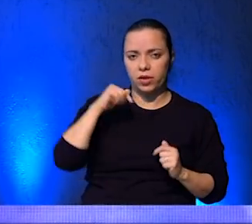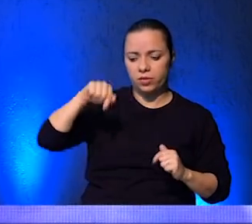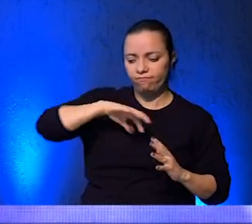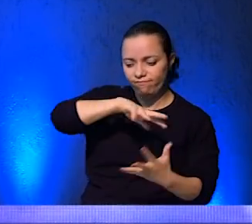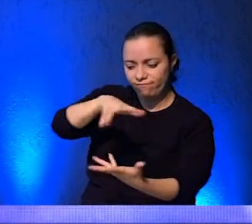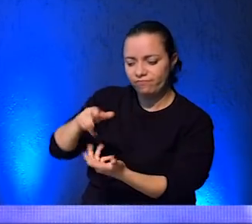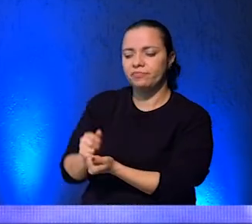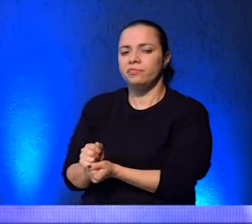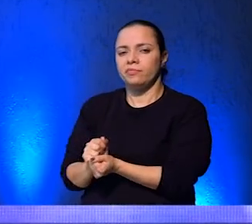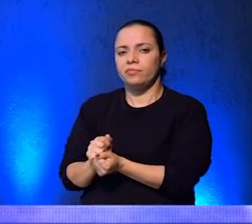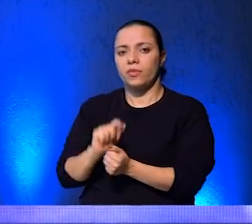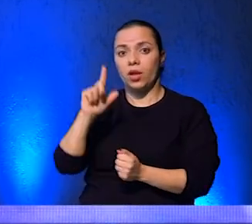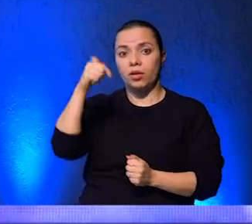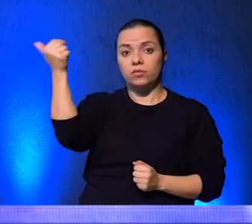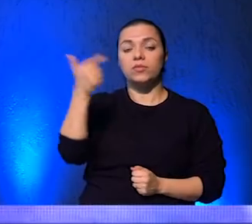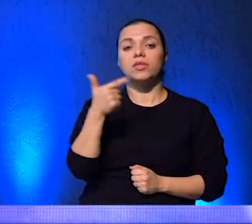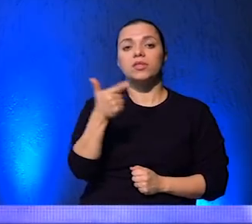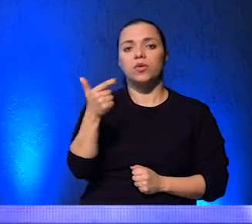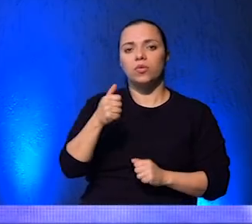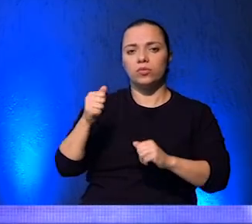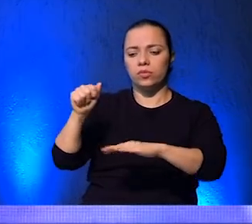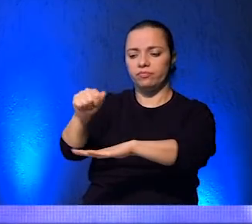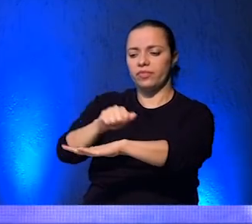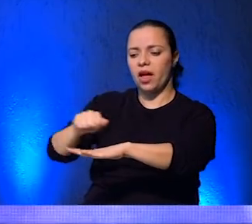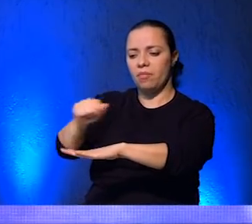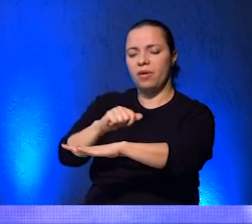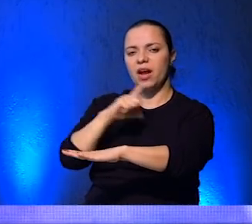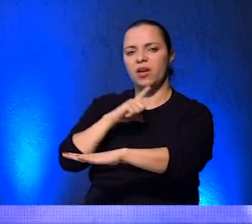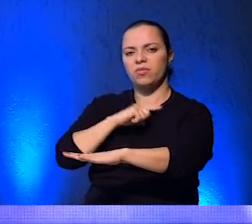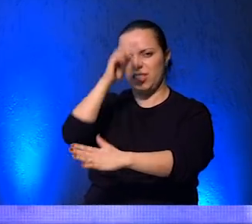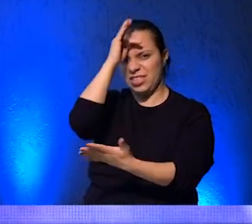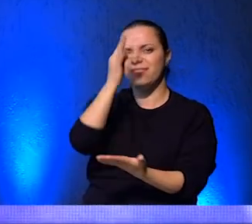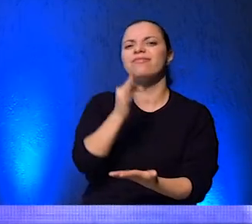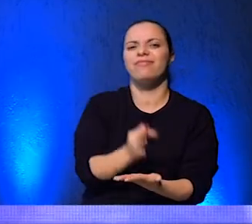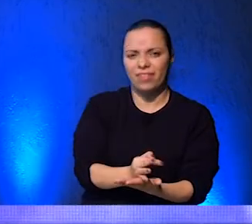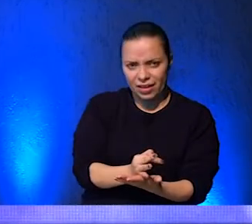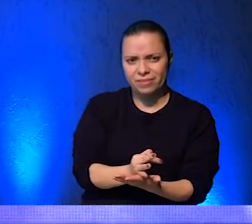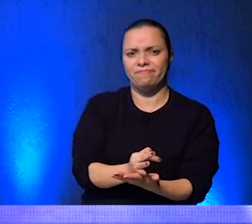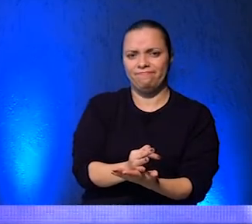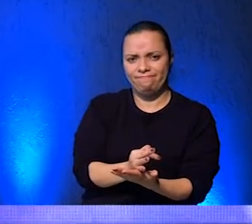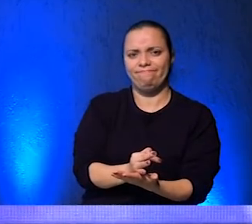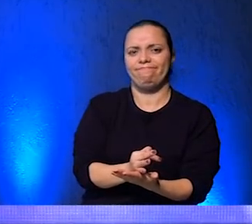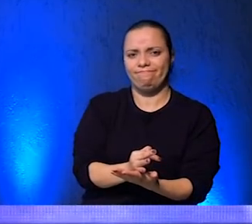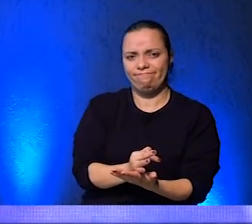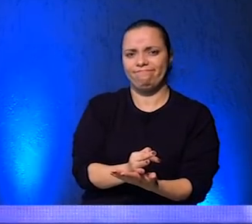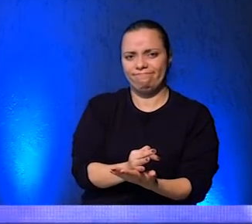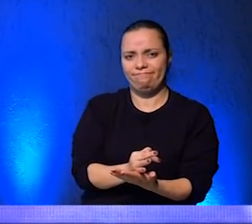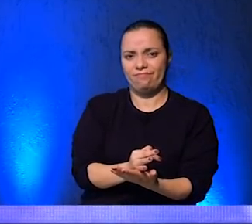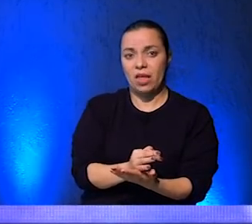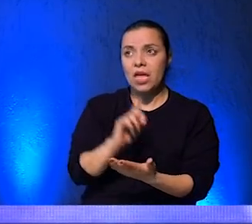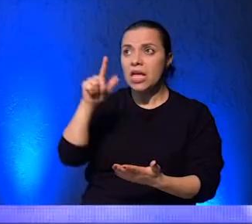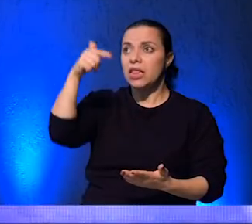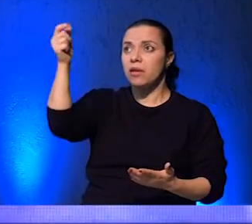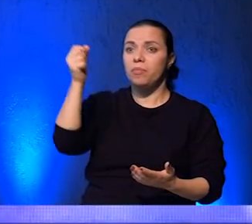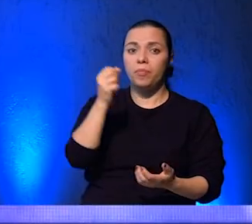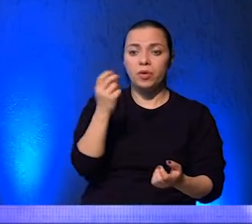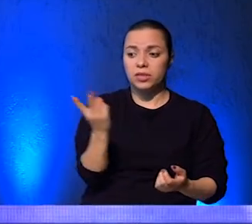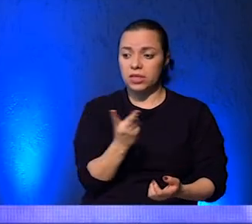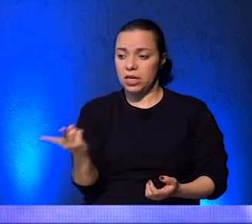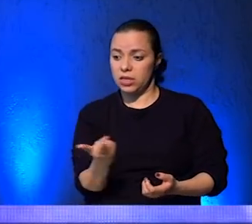abraão ele tinha fé em deus e através da sua fé mesmo quando só toma e gomorra foram destruídas